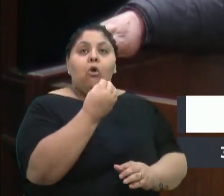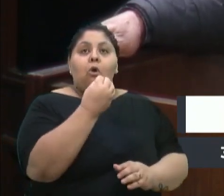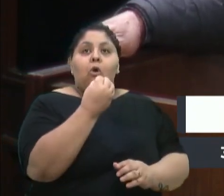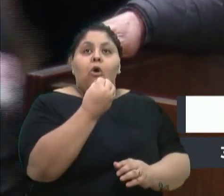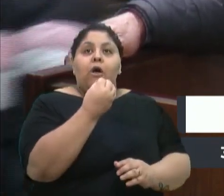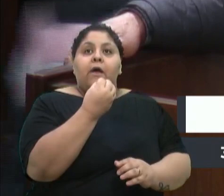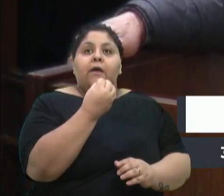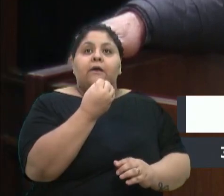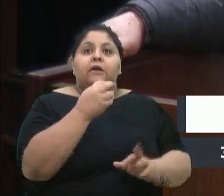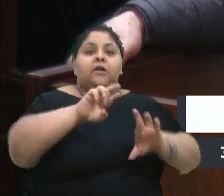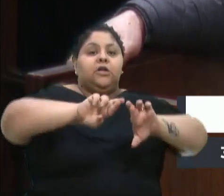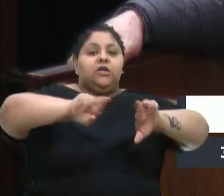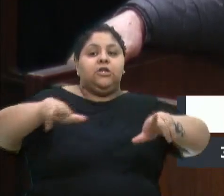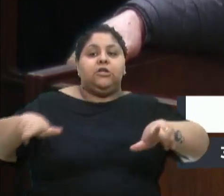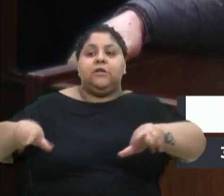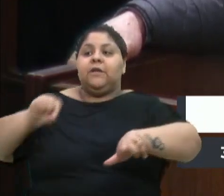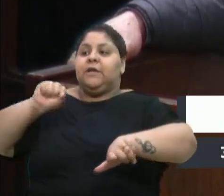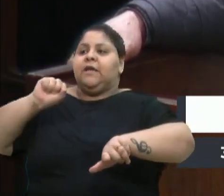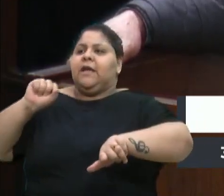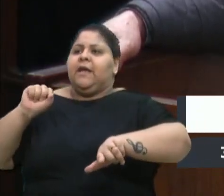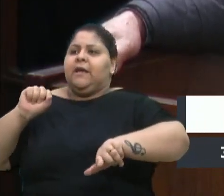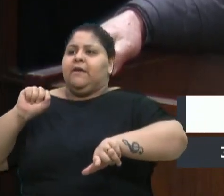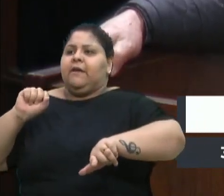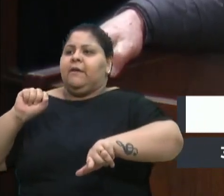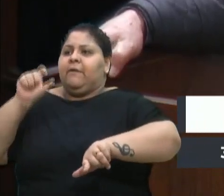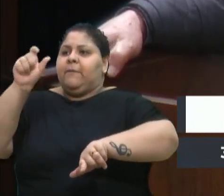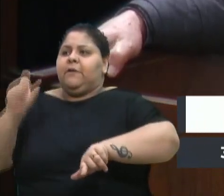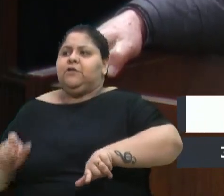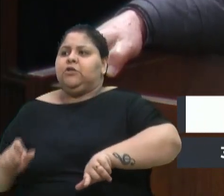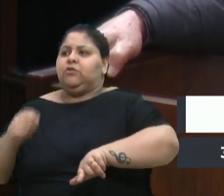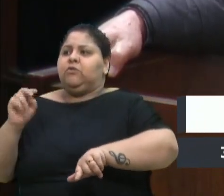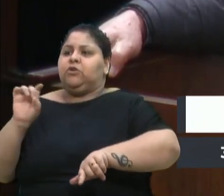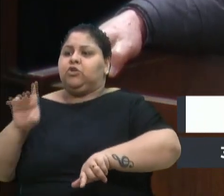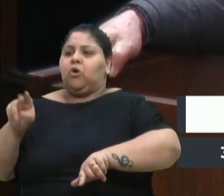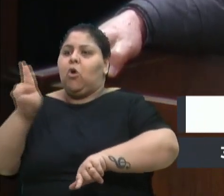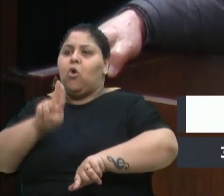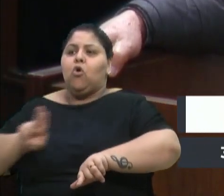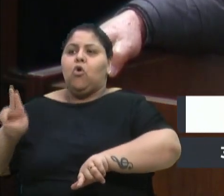fazer uso daquele benefício que é pros agricultores?